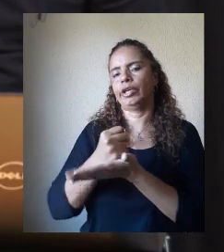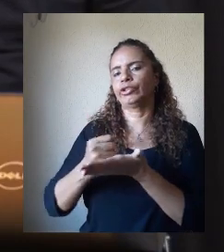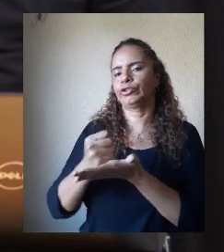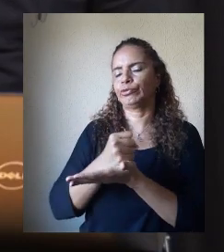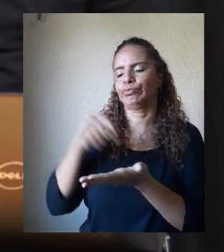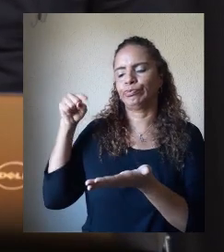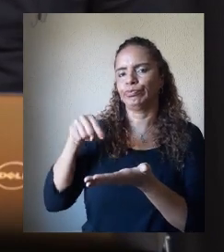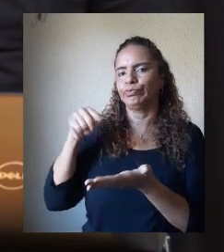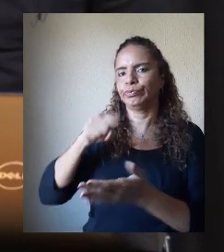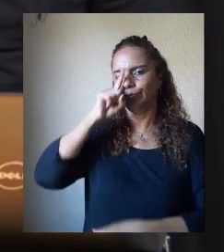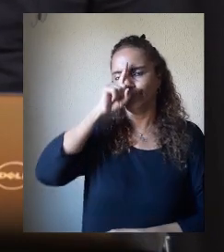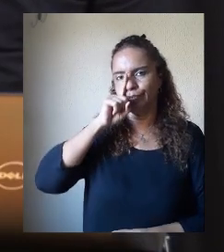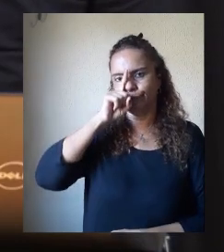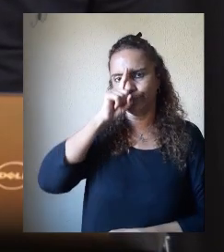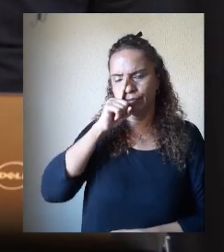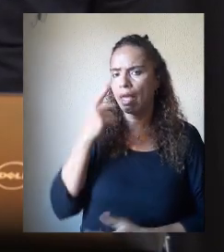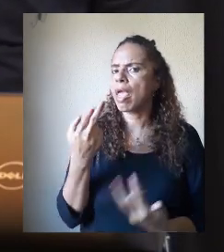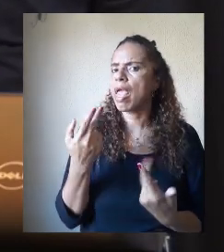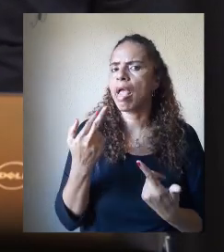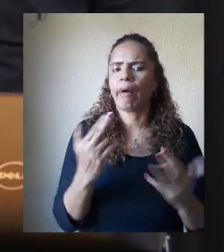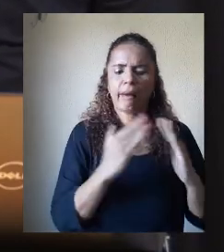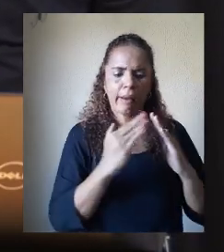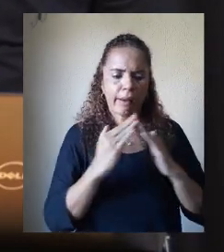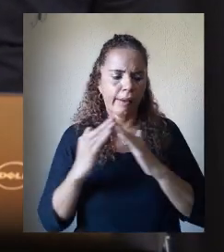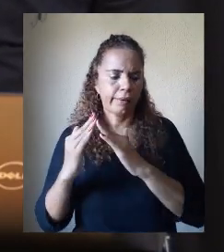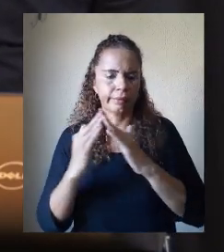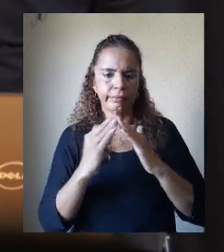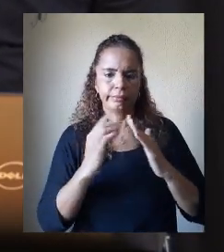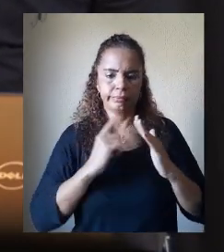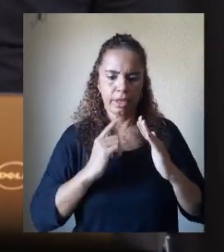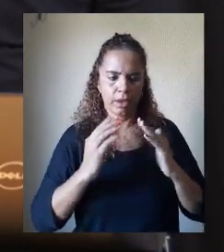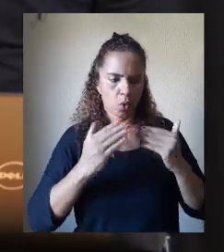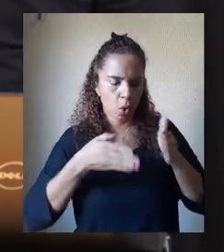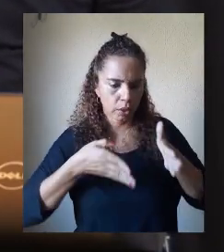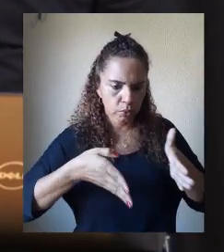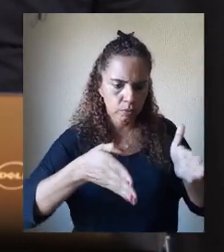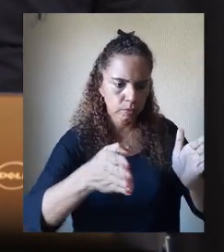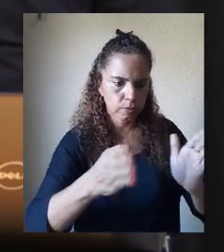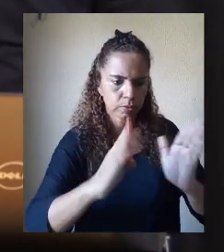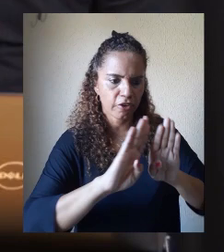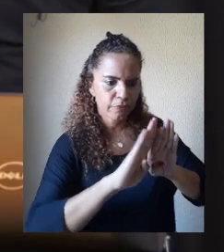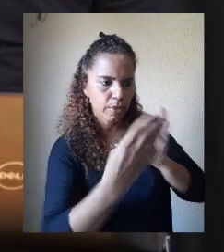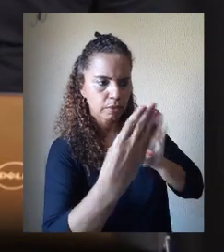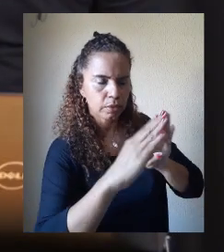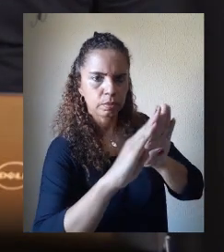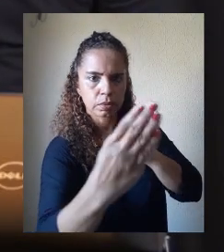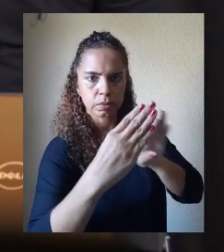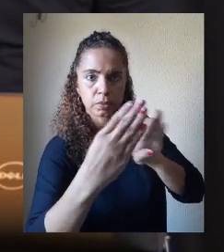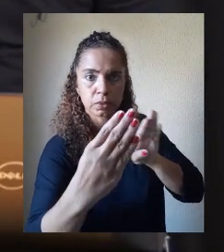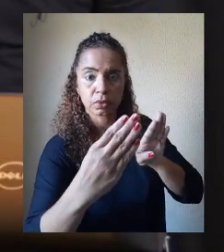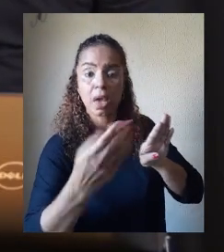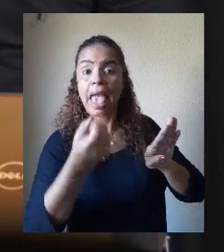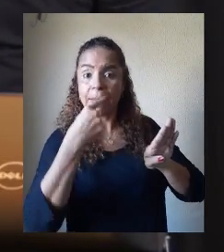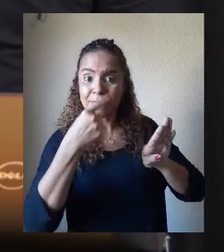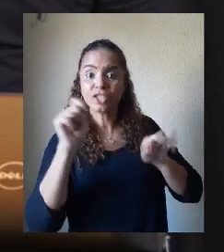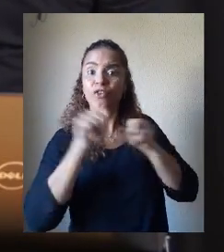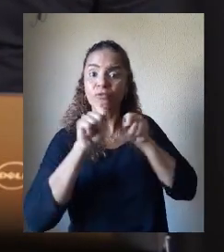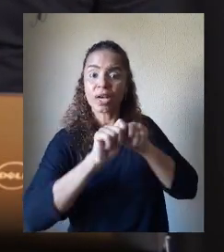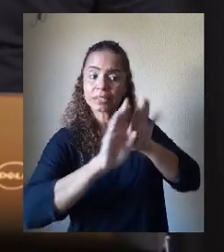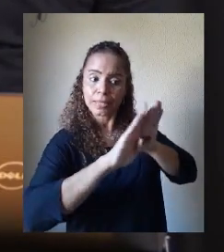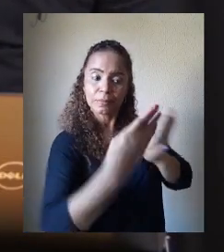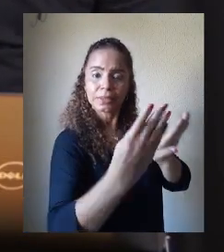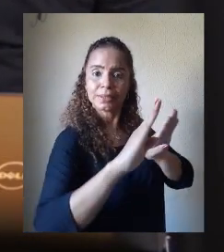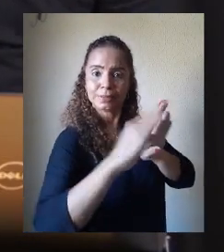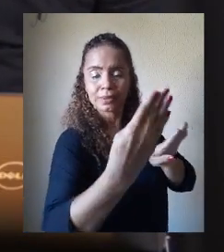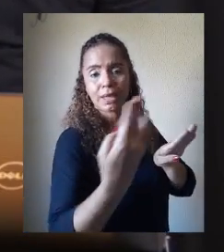corredor com 2 portas, ele está cheio de vírus, o vírus tem que se espremer para entrar por aquelas 2 portas. Aí você compara com outro corredor que tem